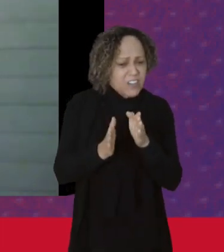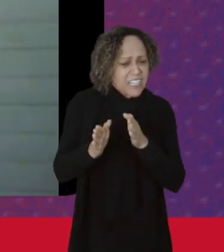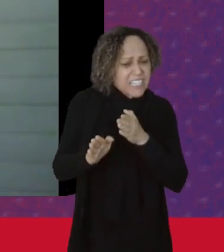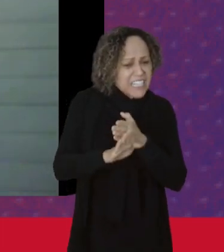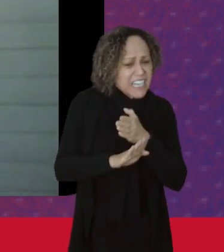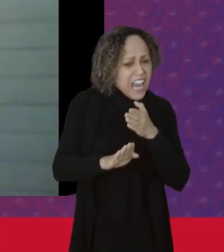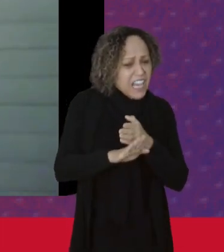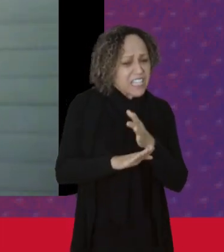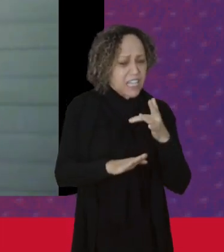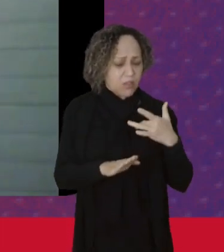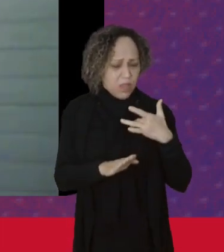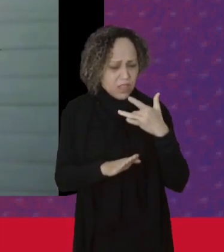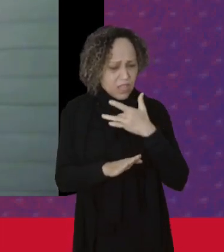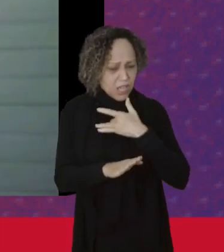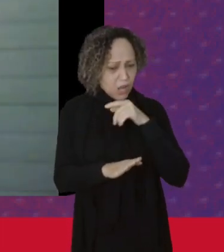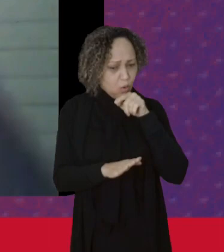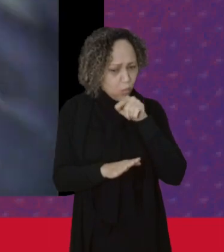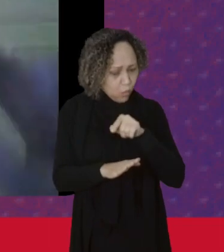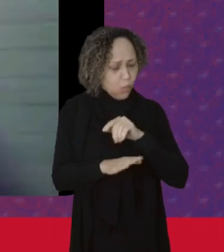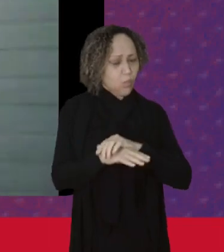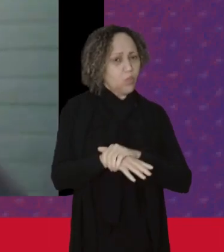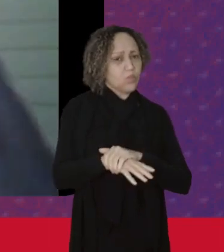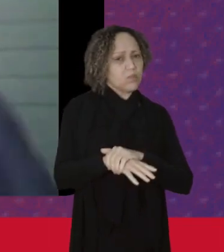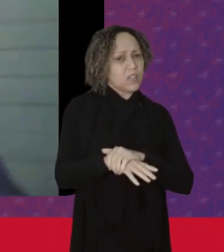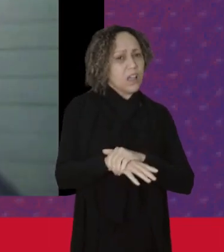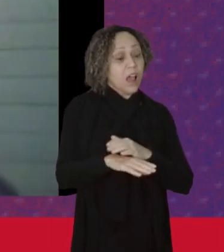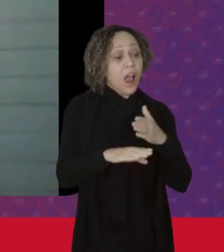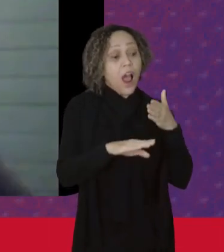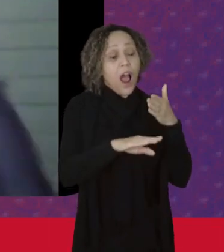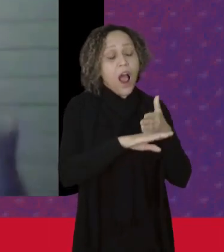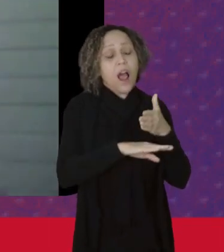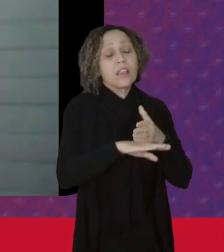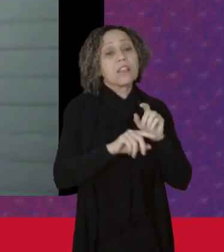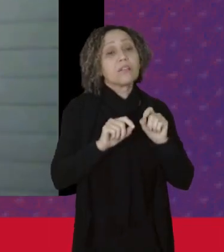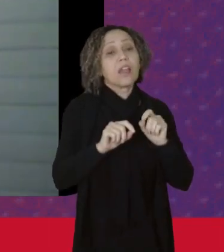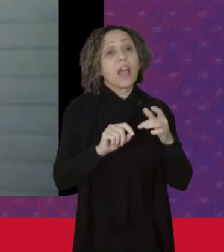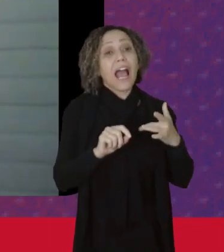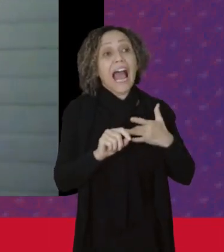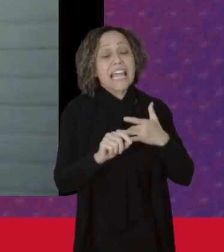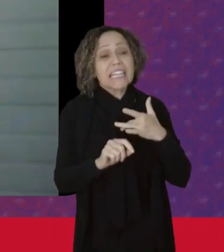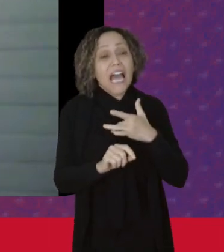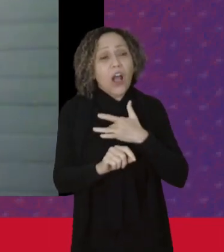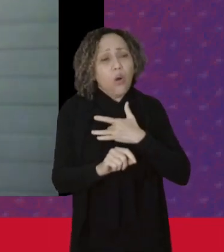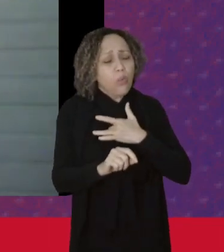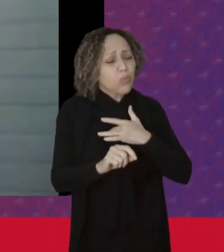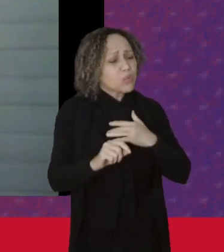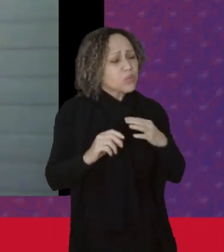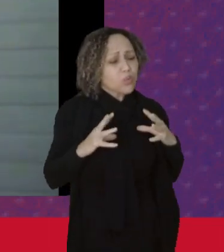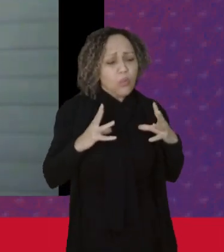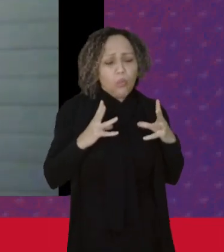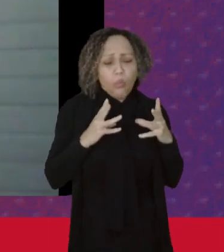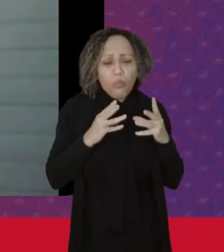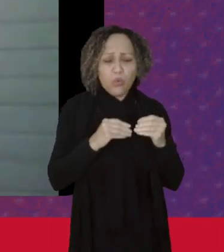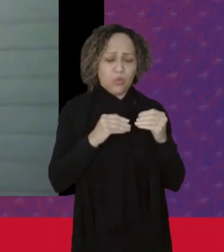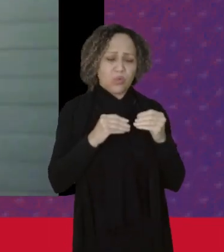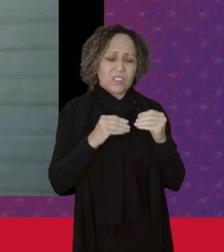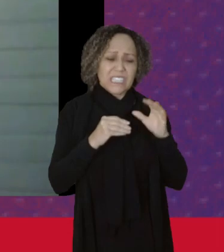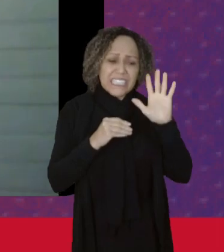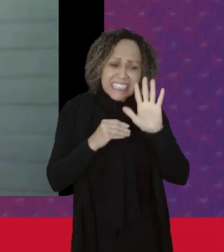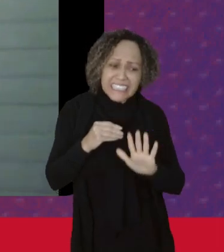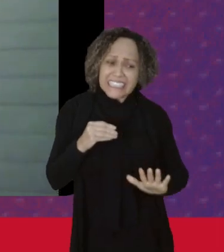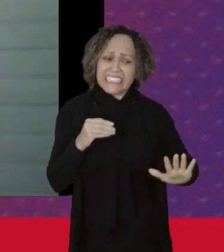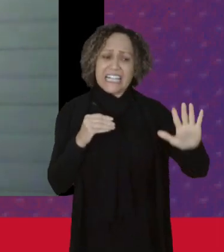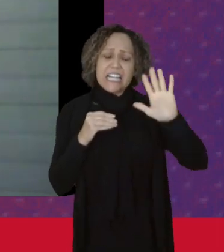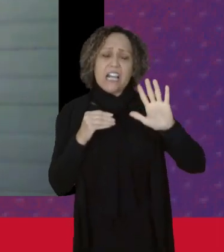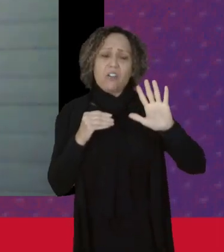saúde, de acesso, né, à saúde integral de uma forma geral para todas